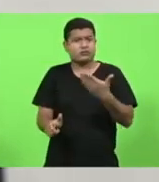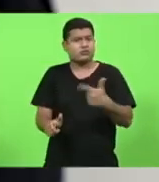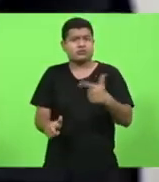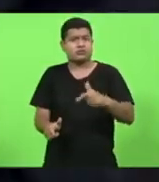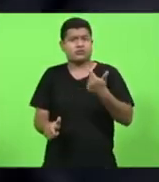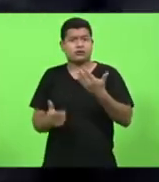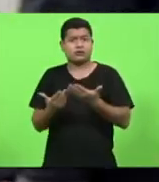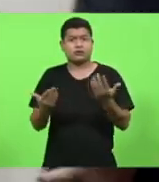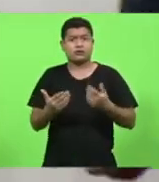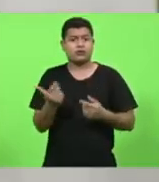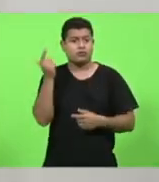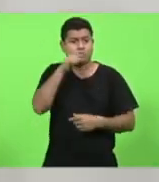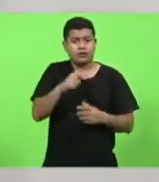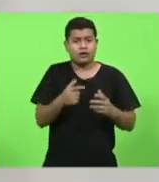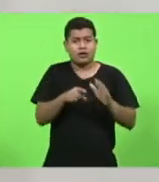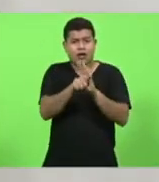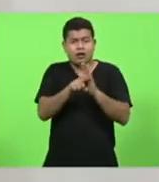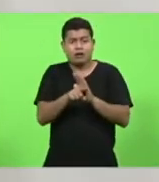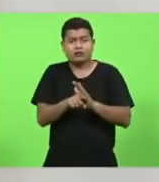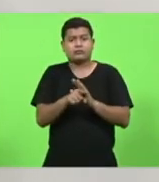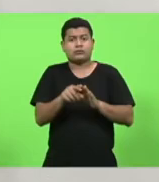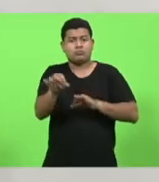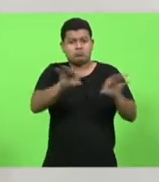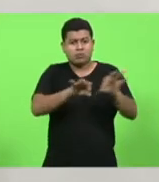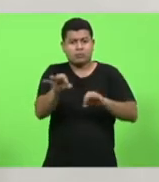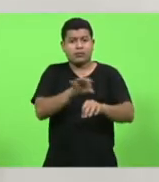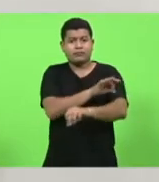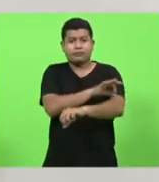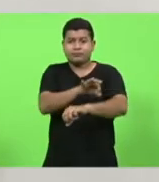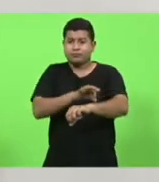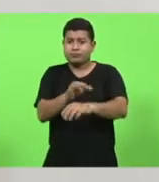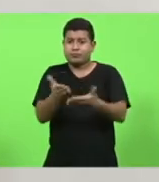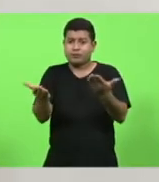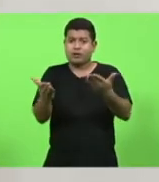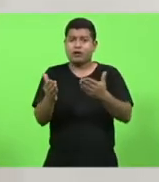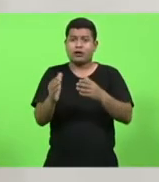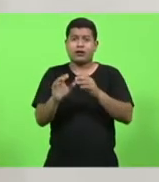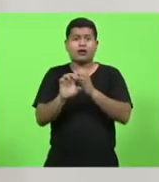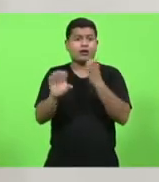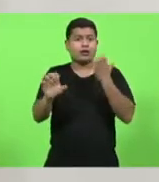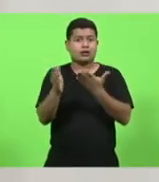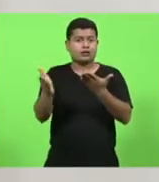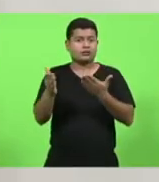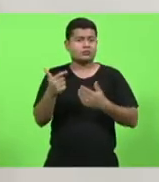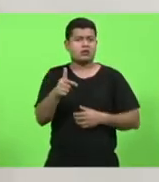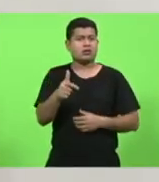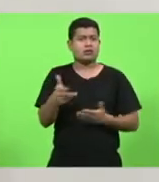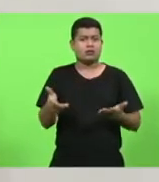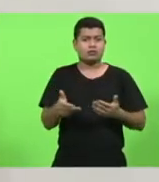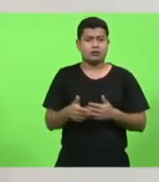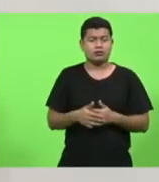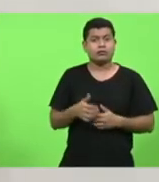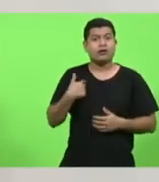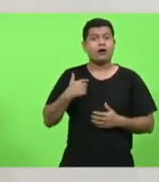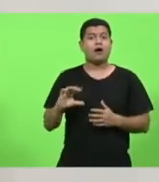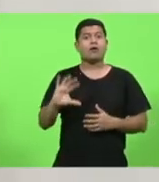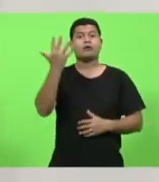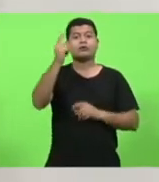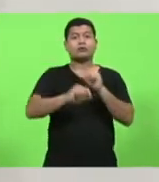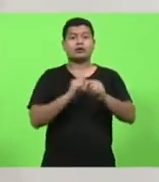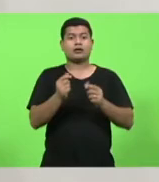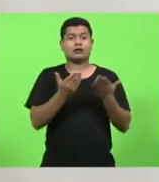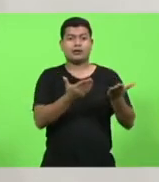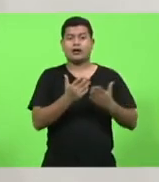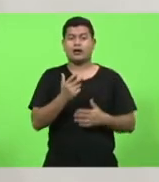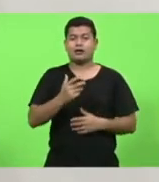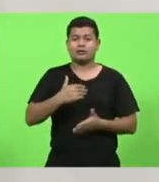projetos de engenharia, de arquitetura para as escolas. O que acontece hoje? E aí eu conversando com o deputado secretário Vampiro, ele está muito agoniado